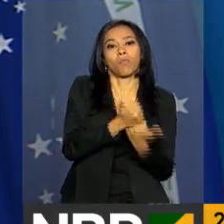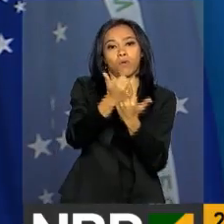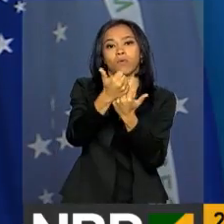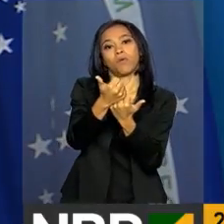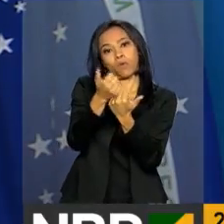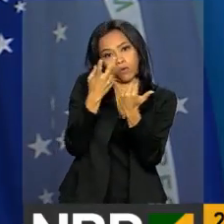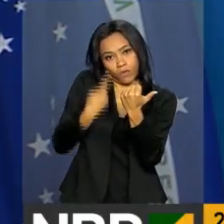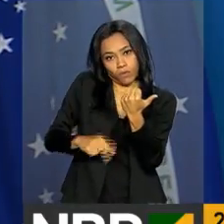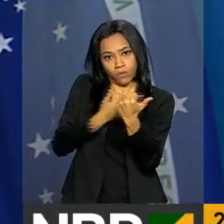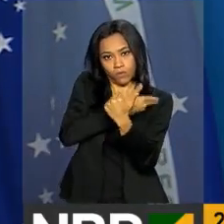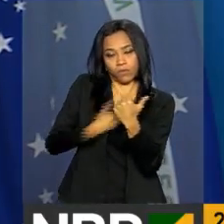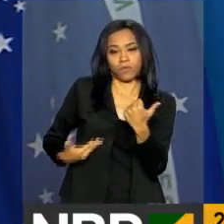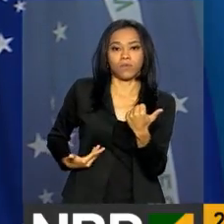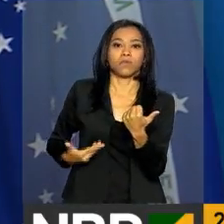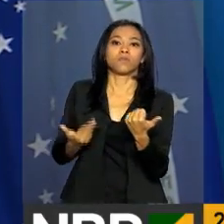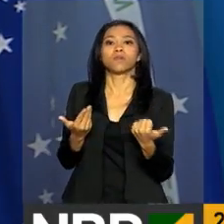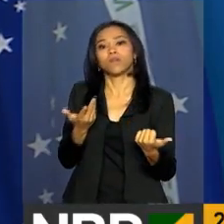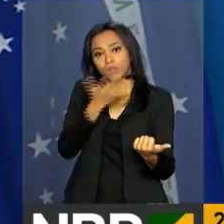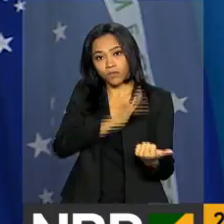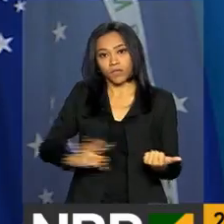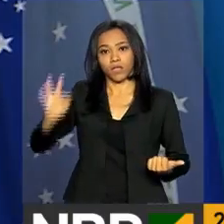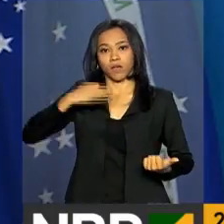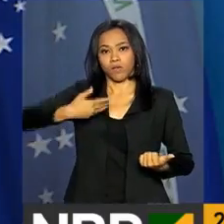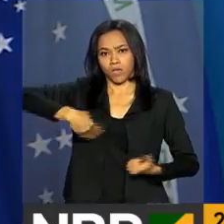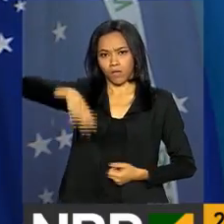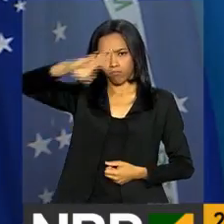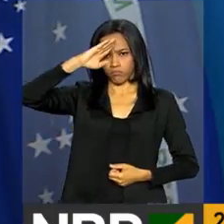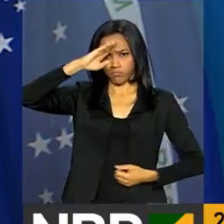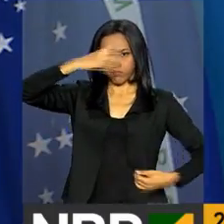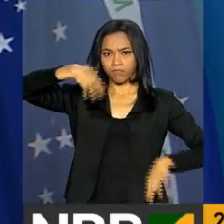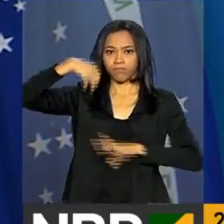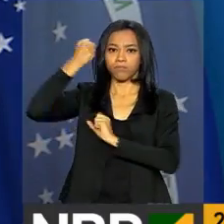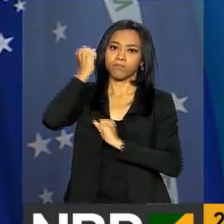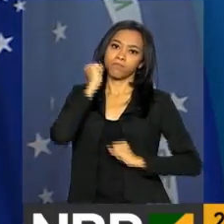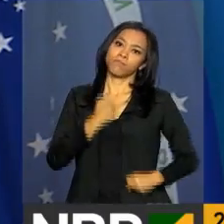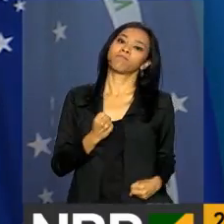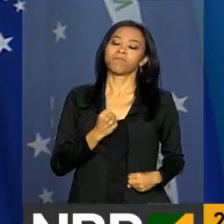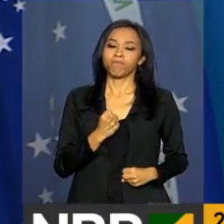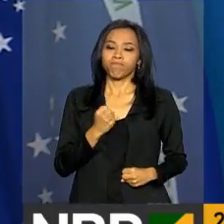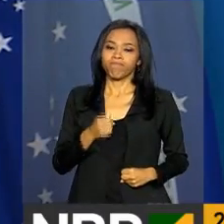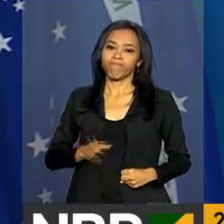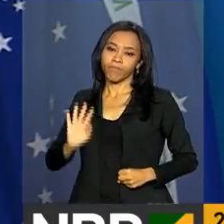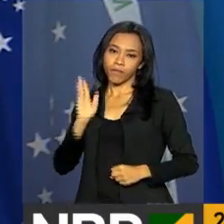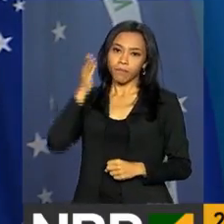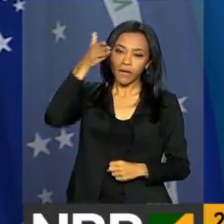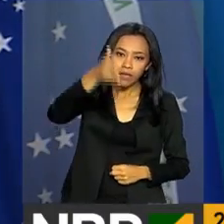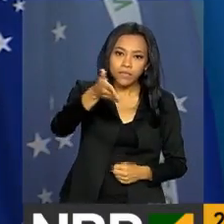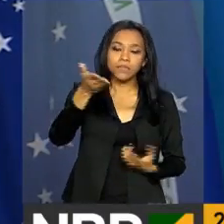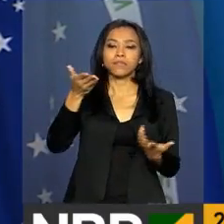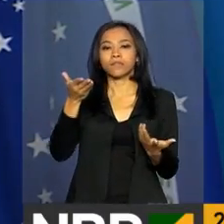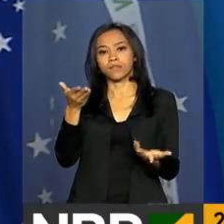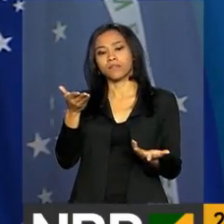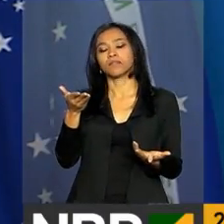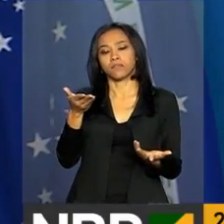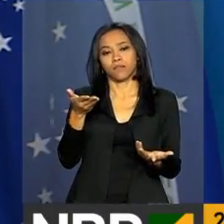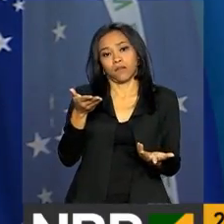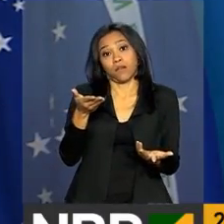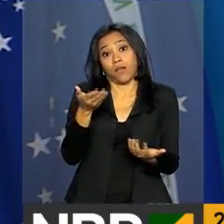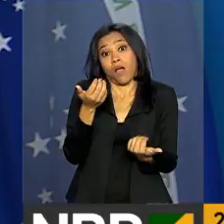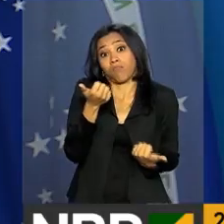que é o chamamento das forças armadas para que as forças federais em geral para